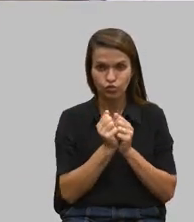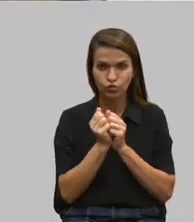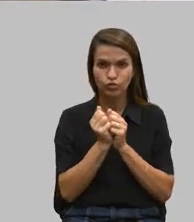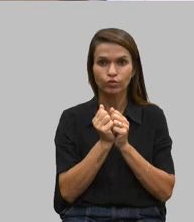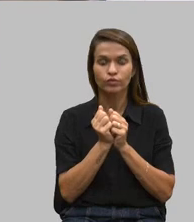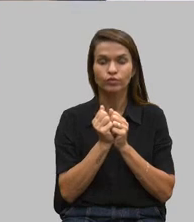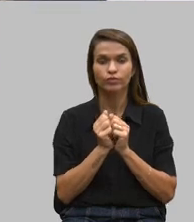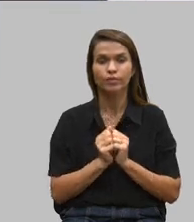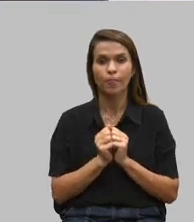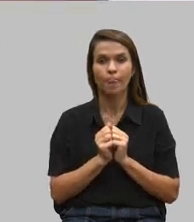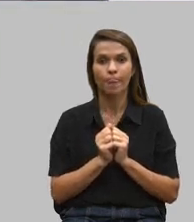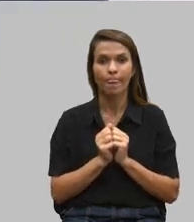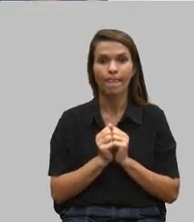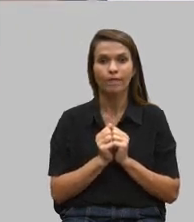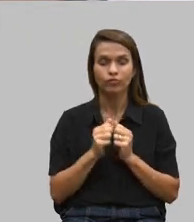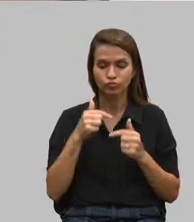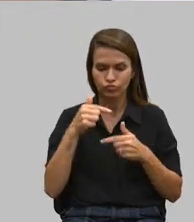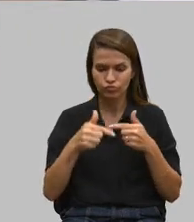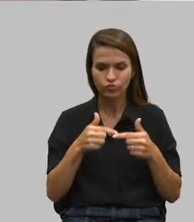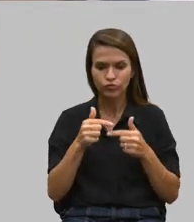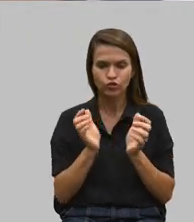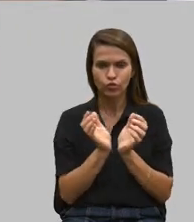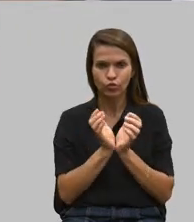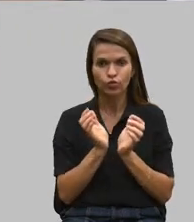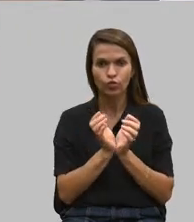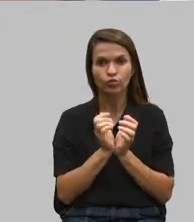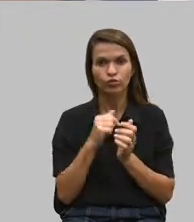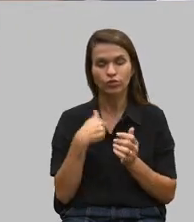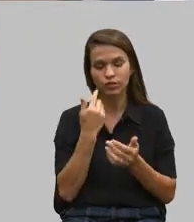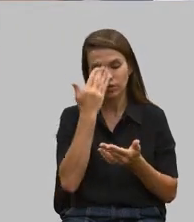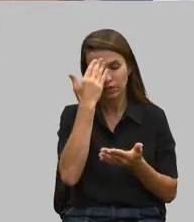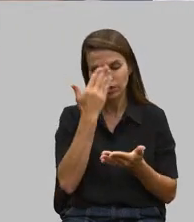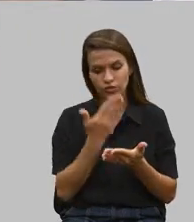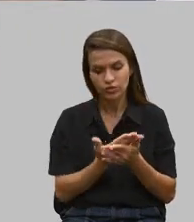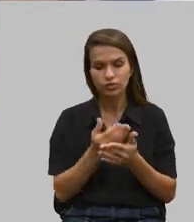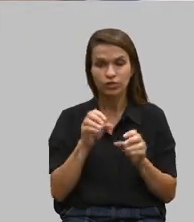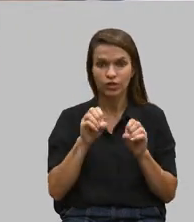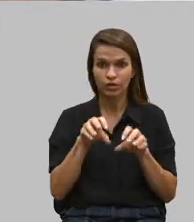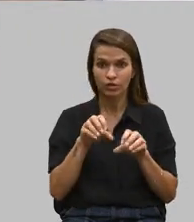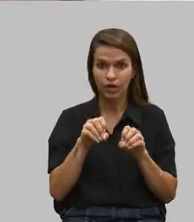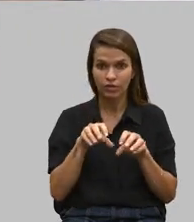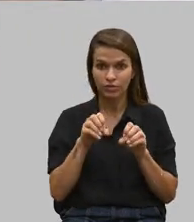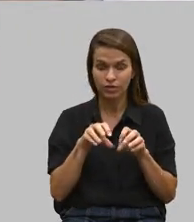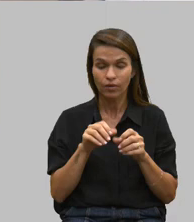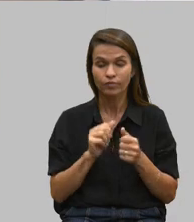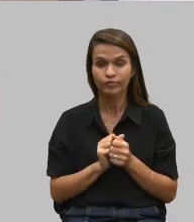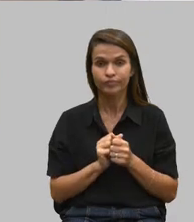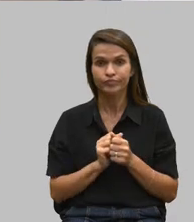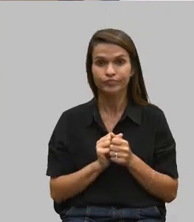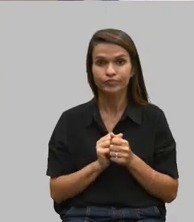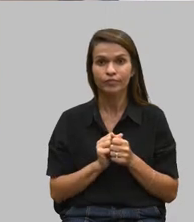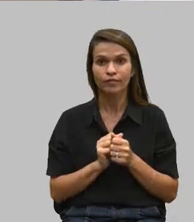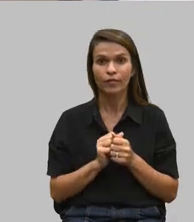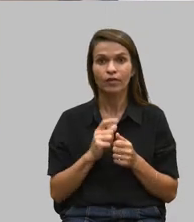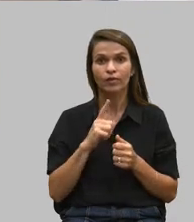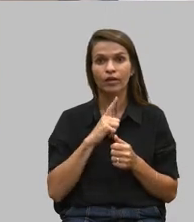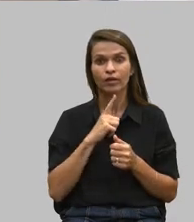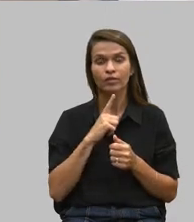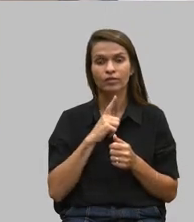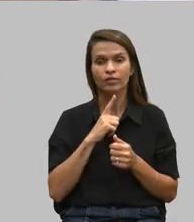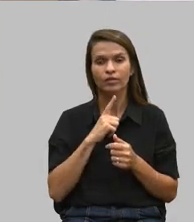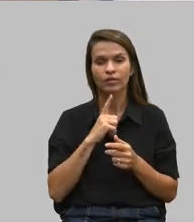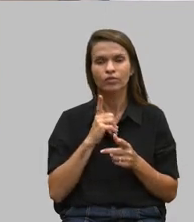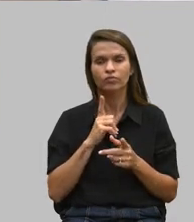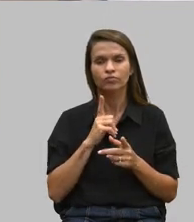de regime de colaboração mesmo que é o que a gente acredita tanto na educação eh já temos feito um trabalho muito